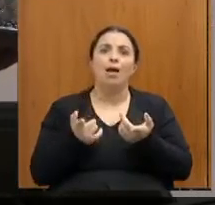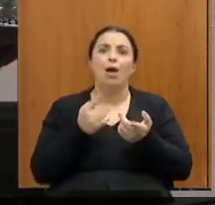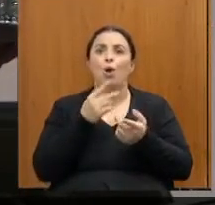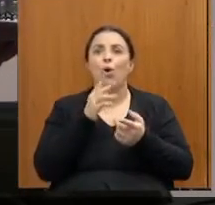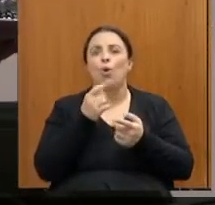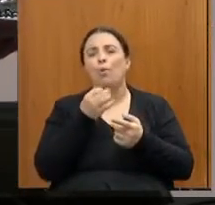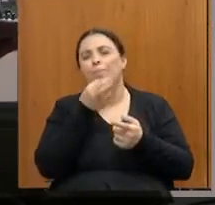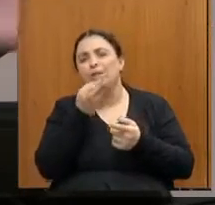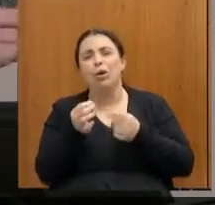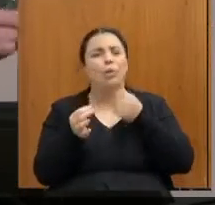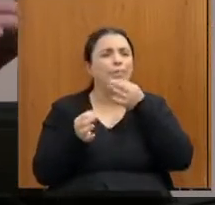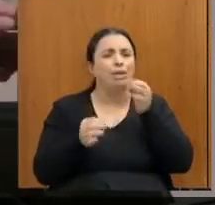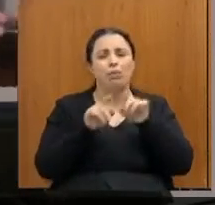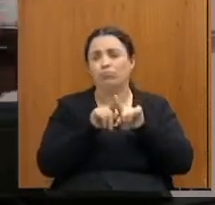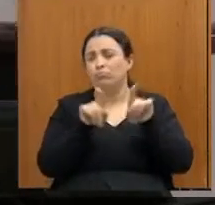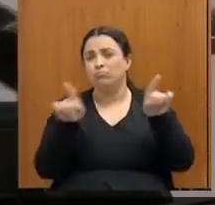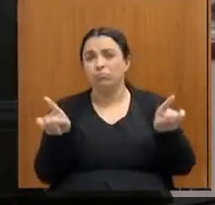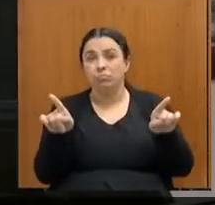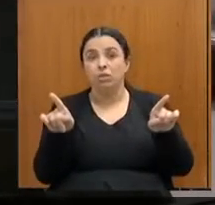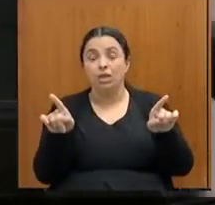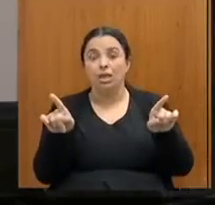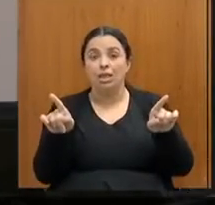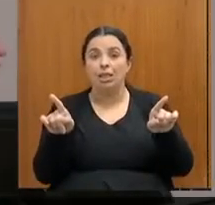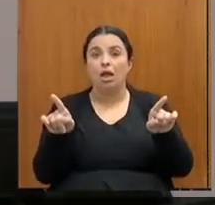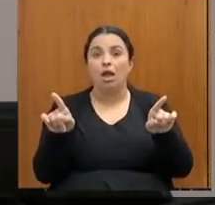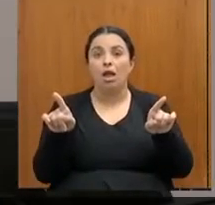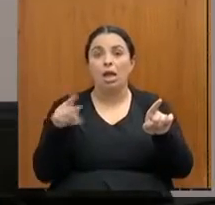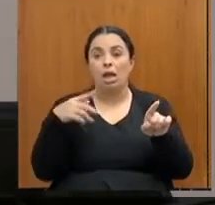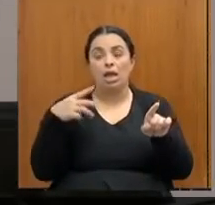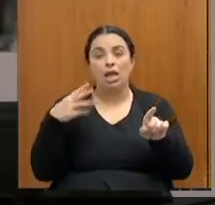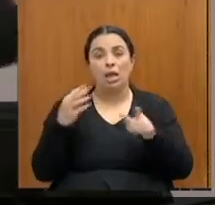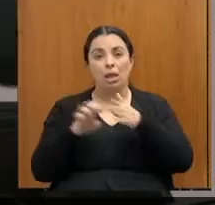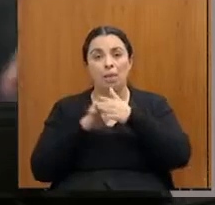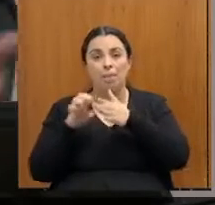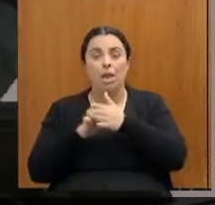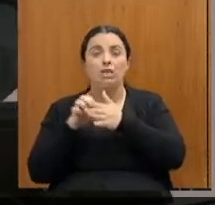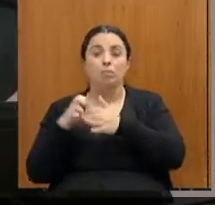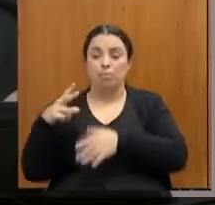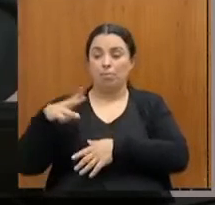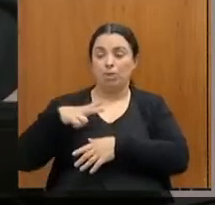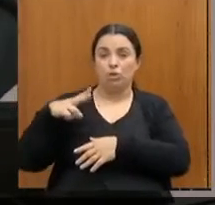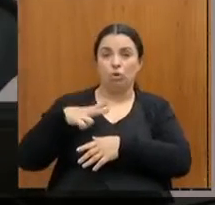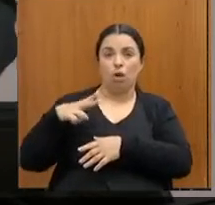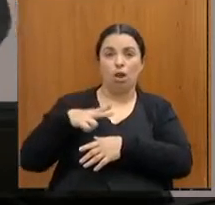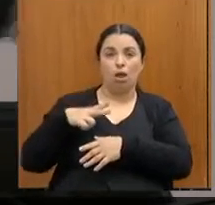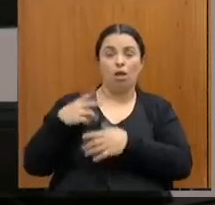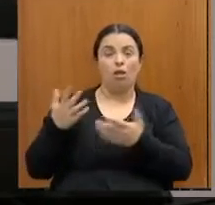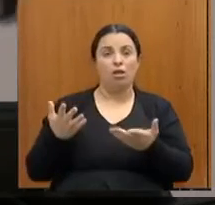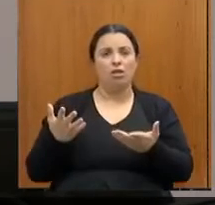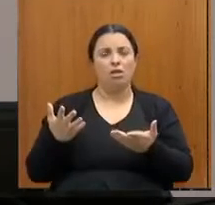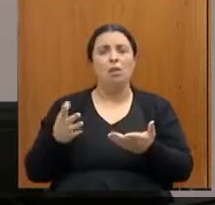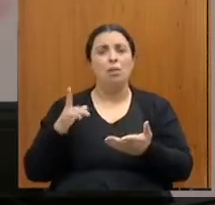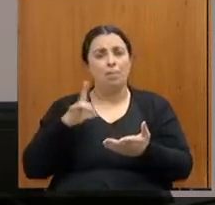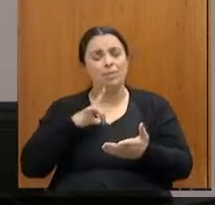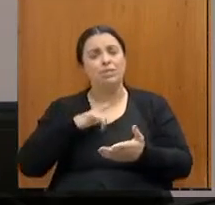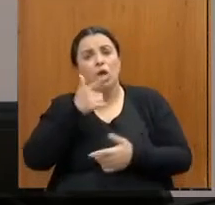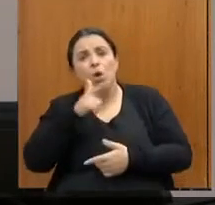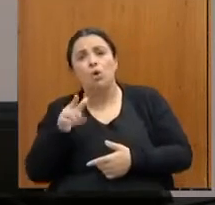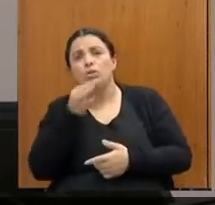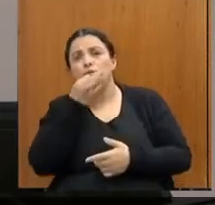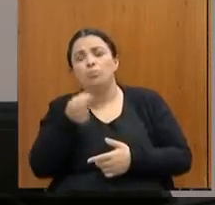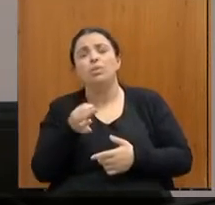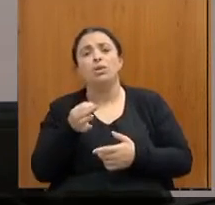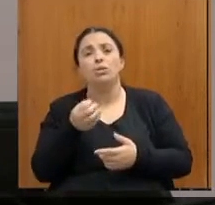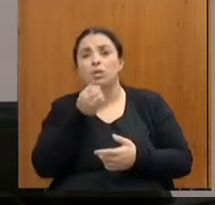nós temos Ficou vergência sempre organização também tem vários aspectos que poderiam ser eu tenho dito esse